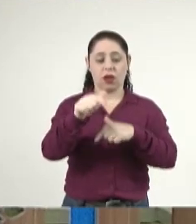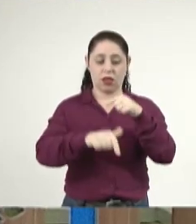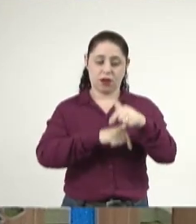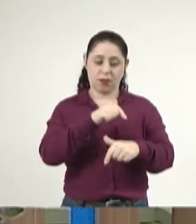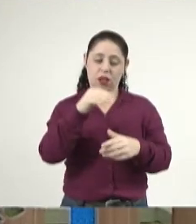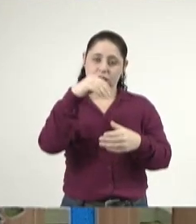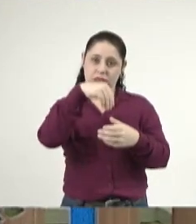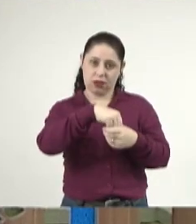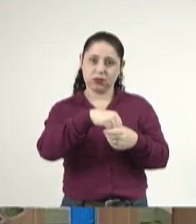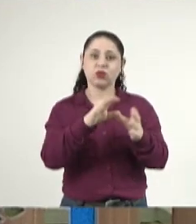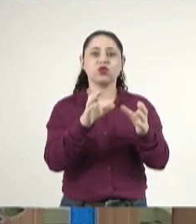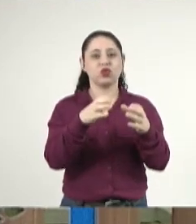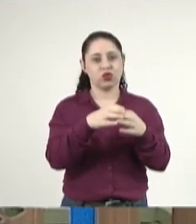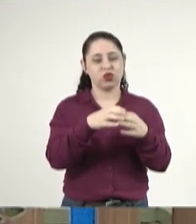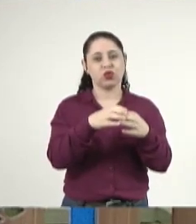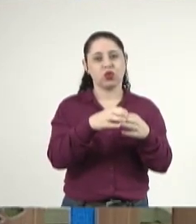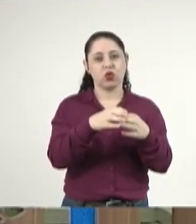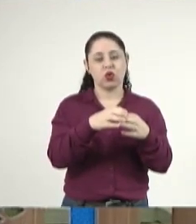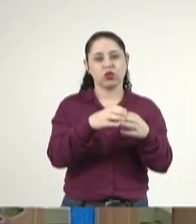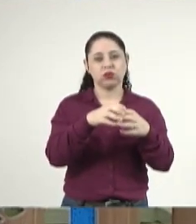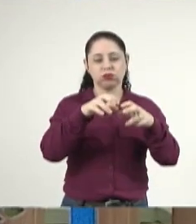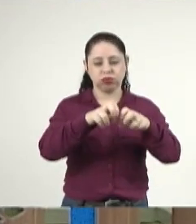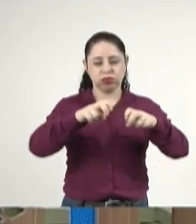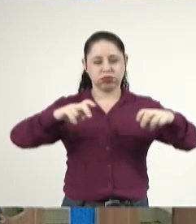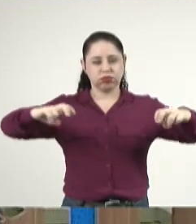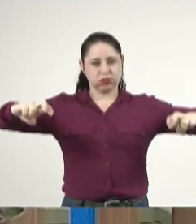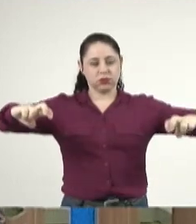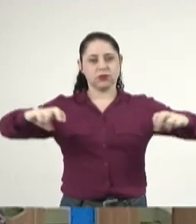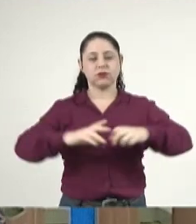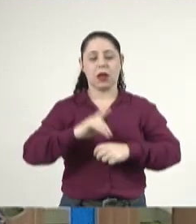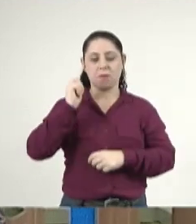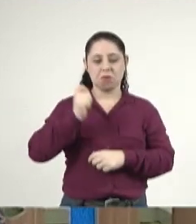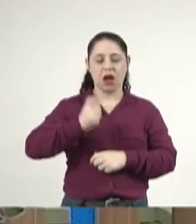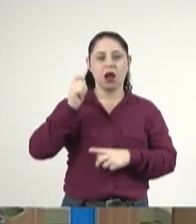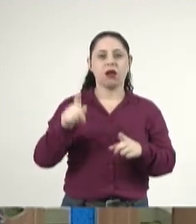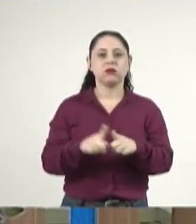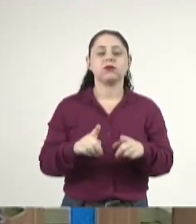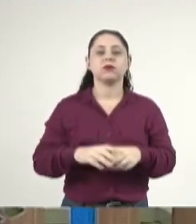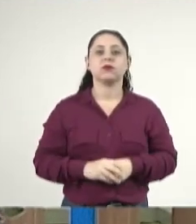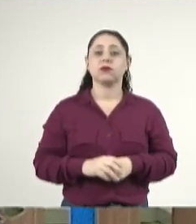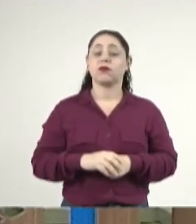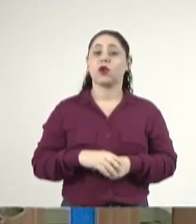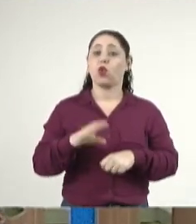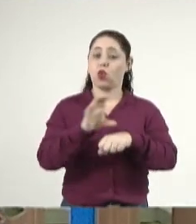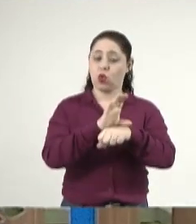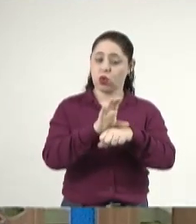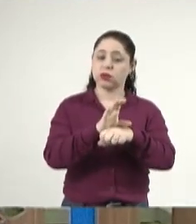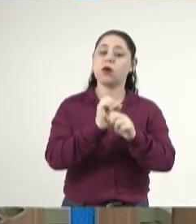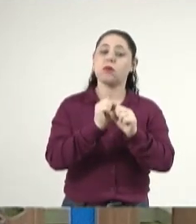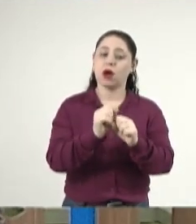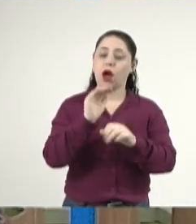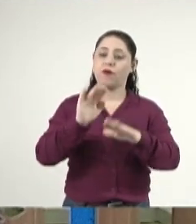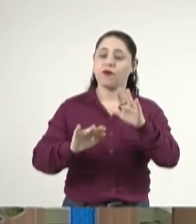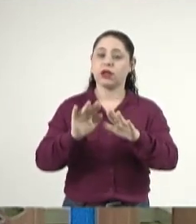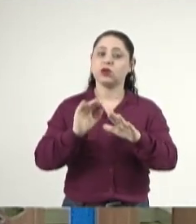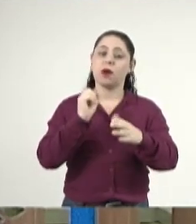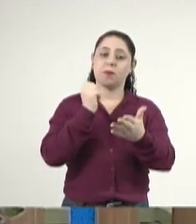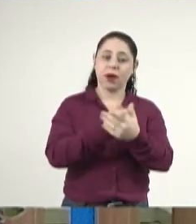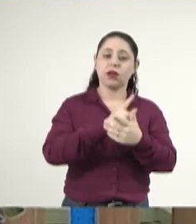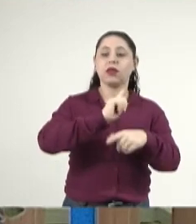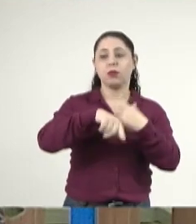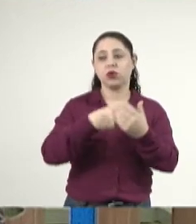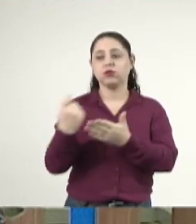exercem frente aos tribunais. Então, esses custos, essas despesas com cursos, a possibilidade de